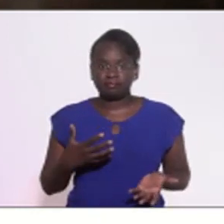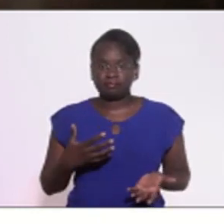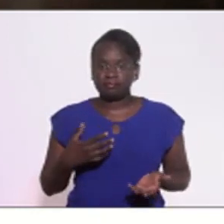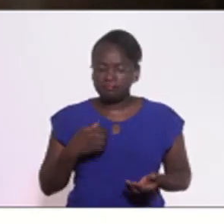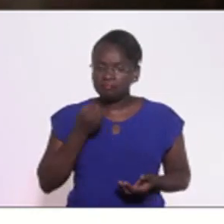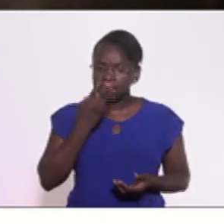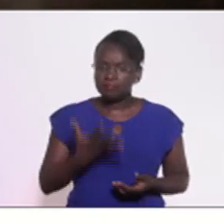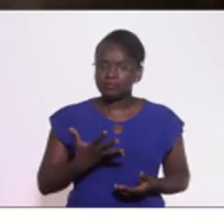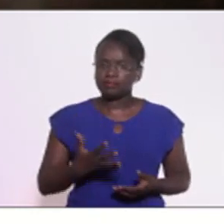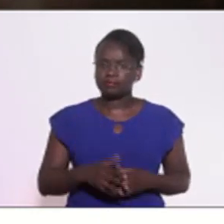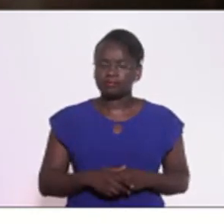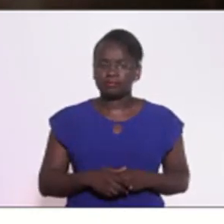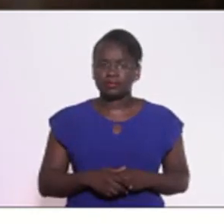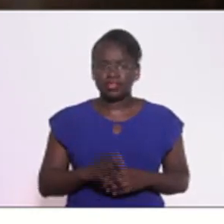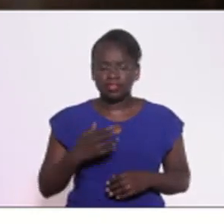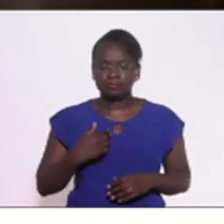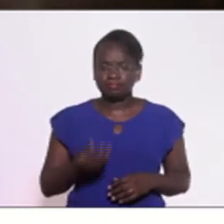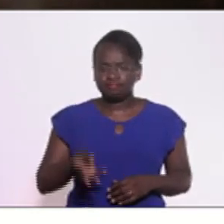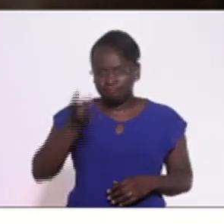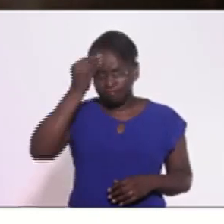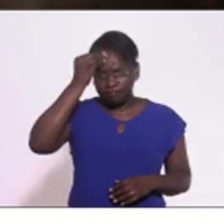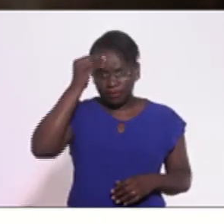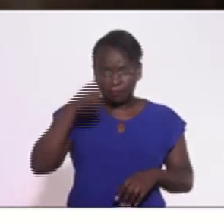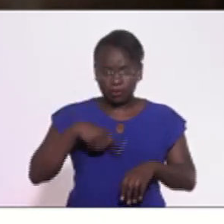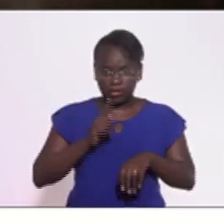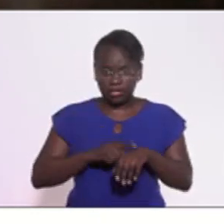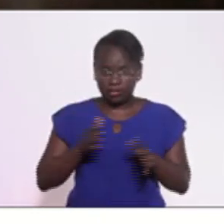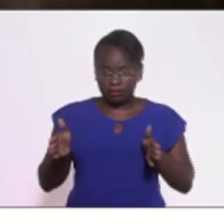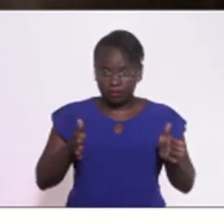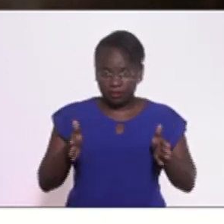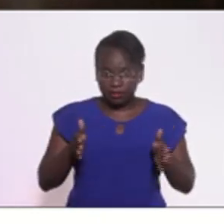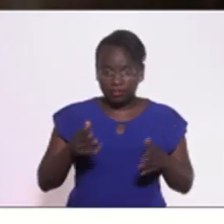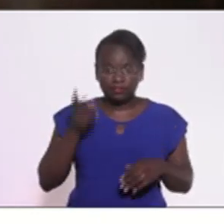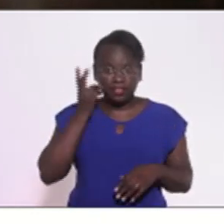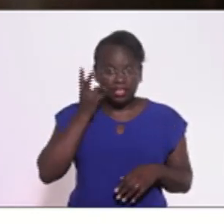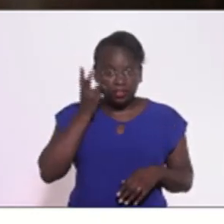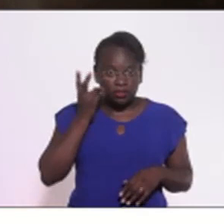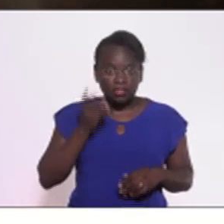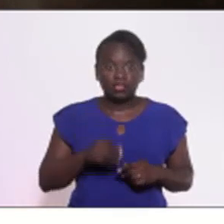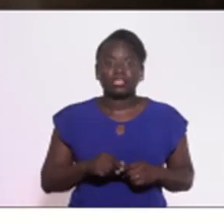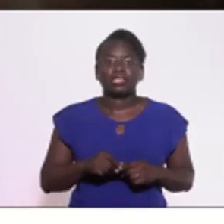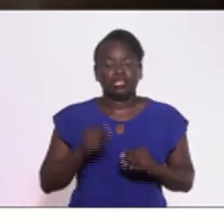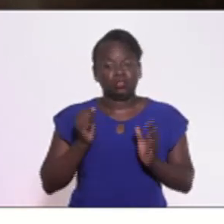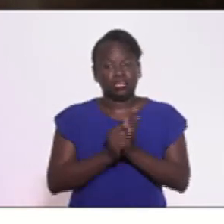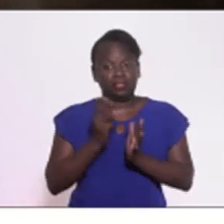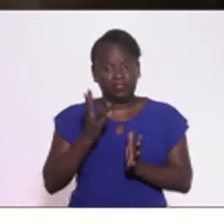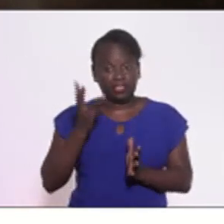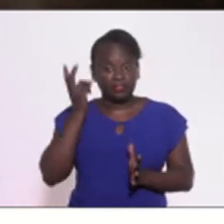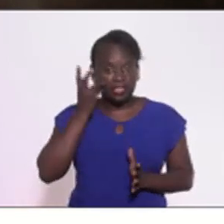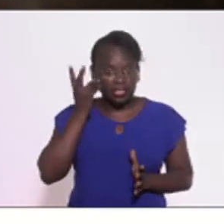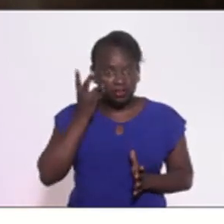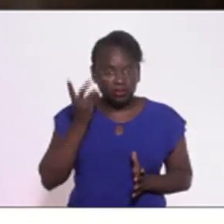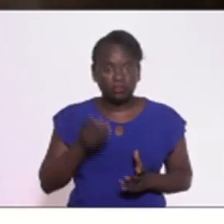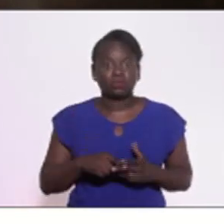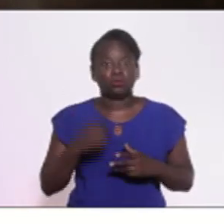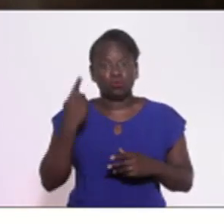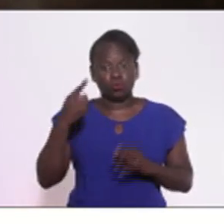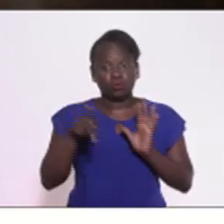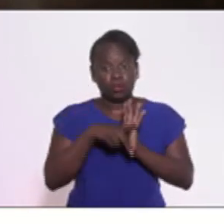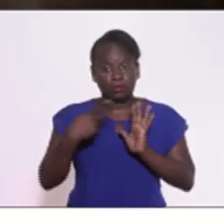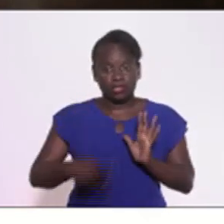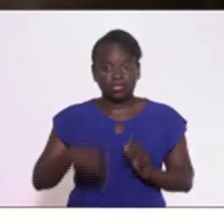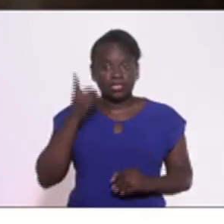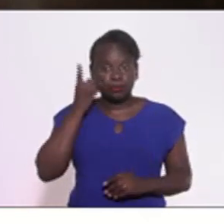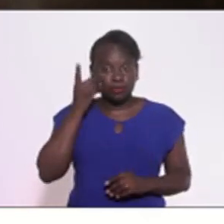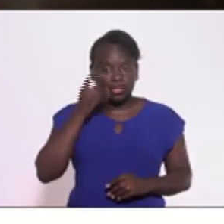muito boa. Isso marcou o meu mandato de vereadora, meu primeiro mandato. Eu tive 3 mandatos de vereadora e uma nessa casa